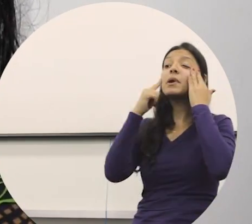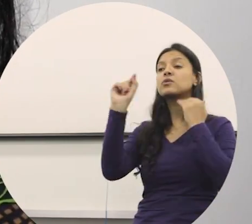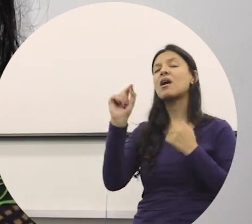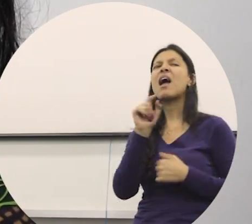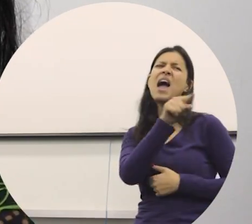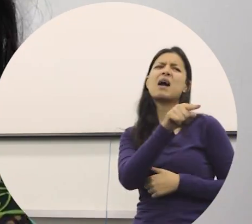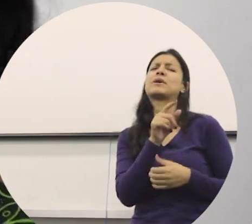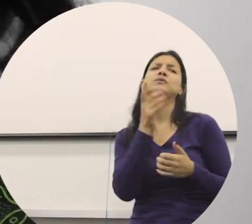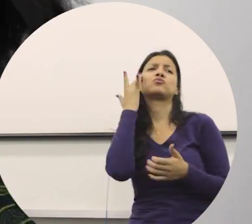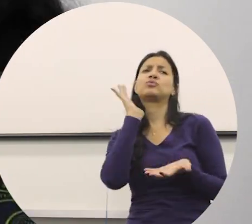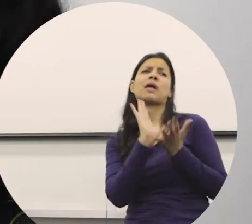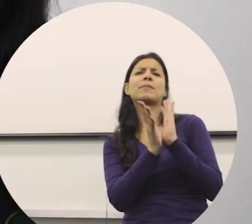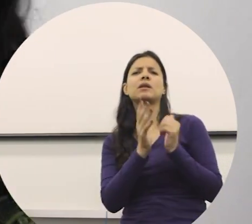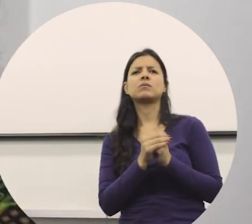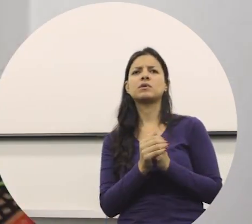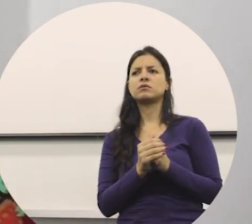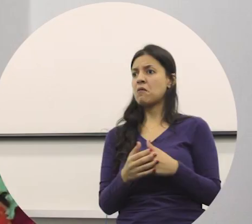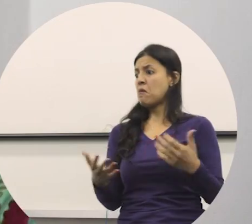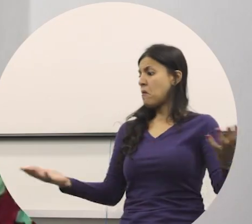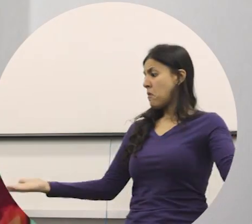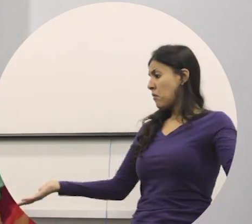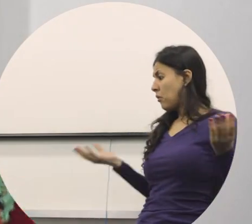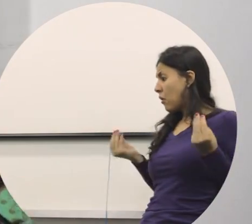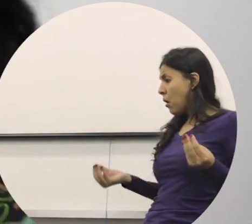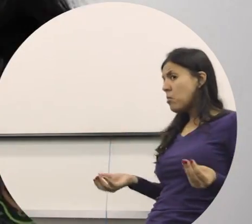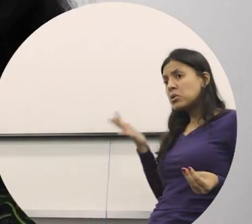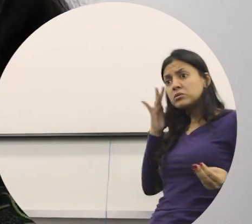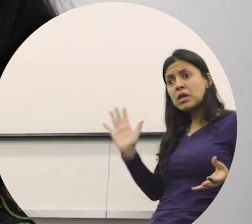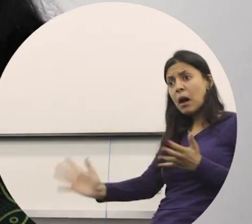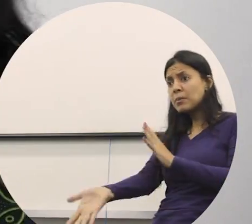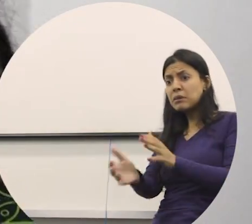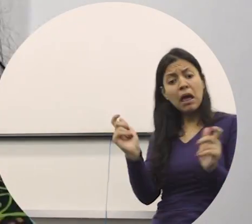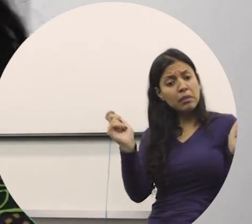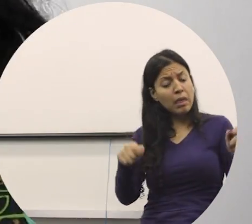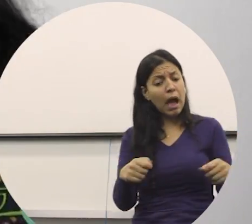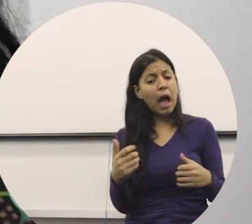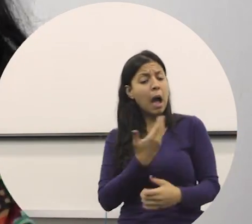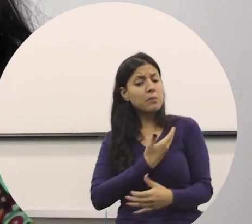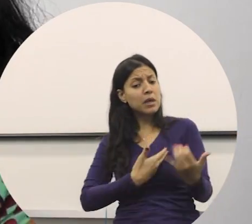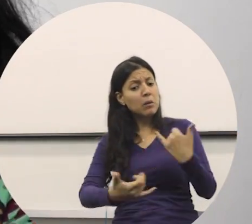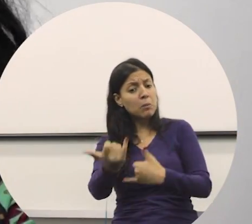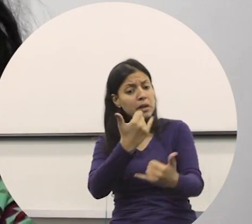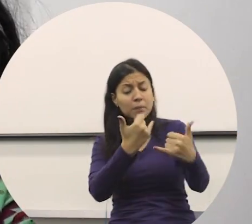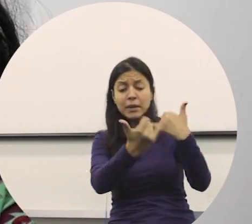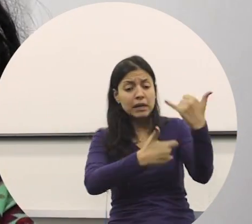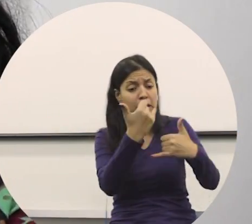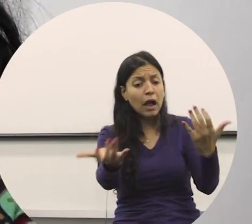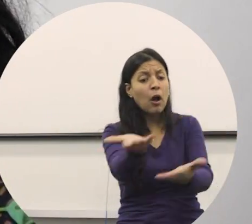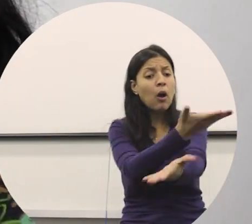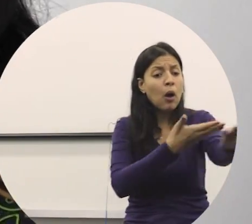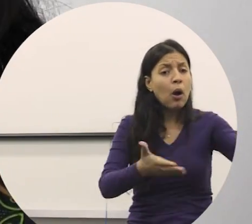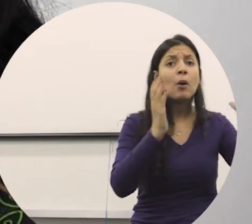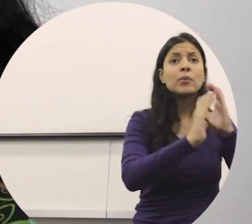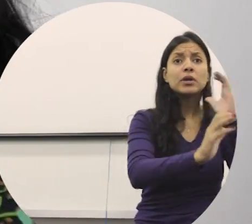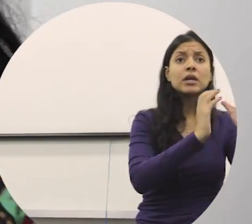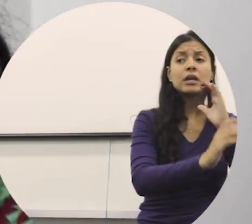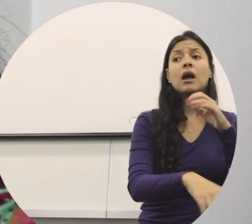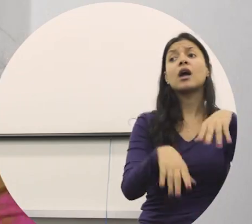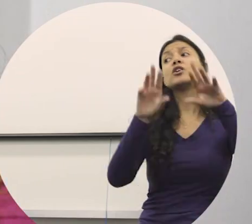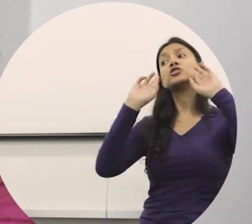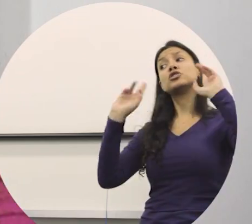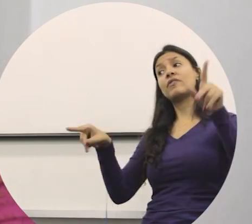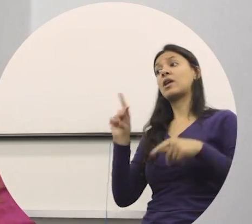sabe Libras. Mas como não sabe? Olha, ele se comunica com os amigos, ele brinca, tal, tal. Eu falo assim, não, gente, uma coisa